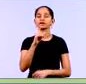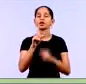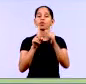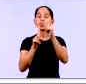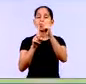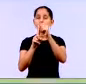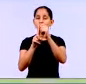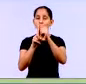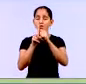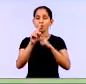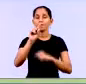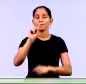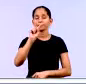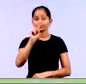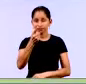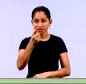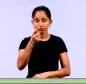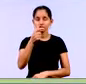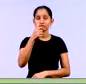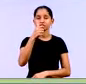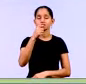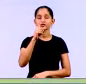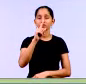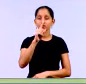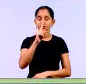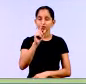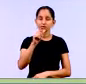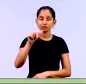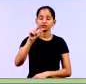mês. 1.100 por mês vai dar